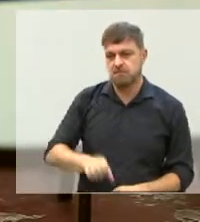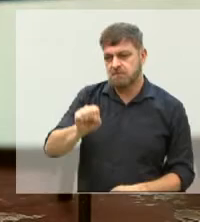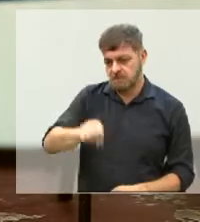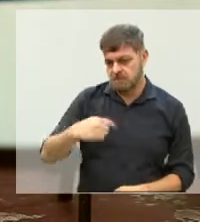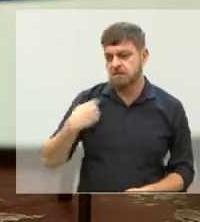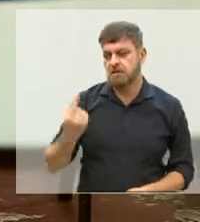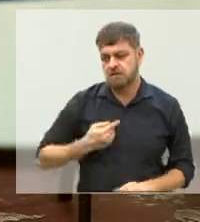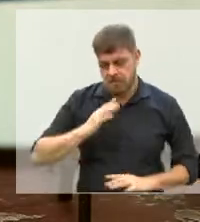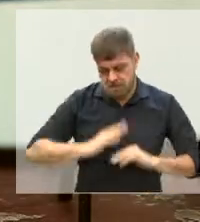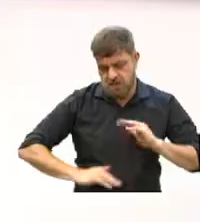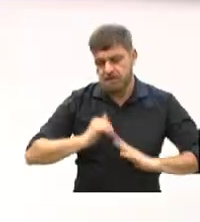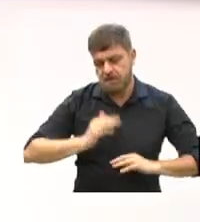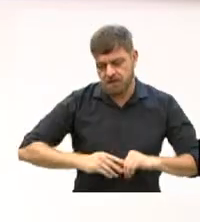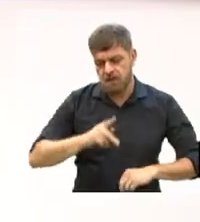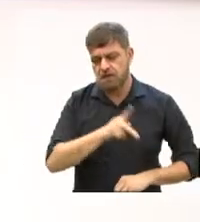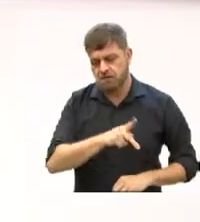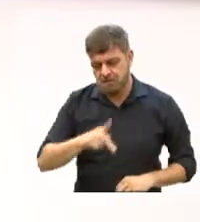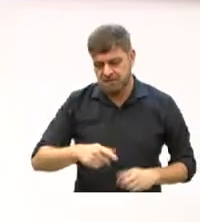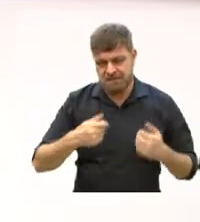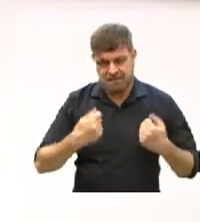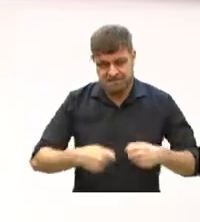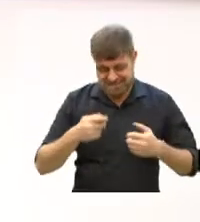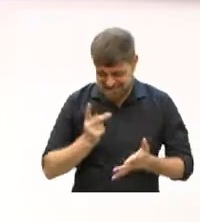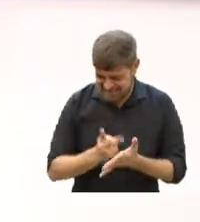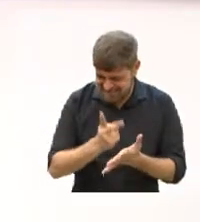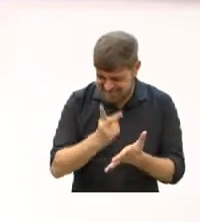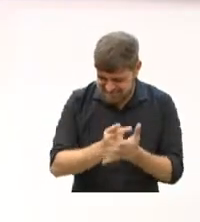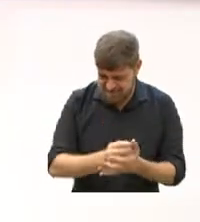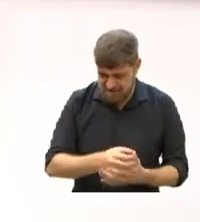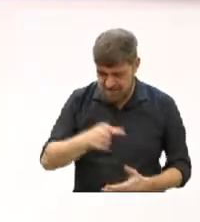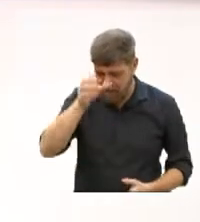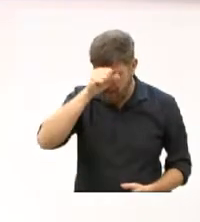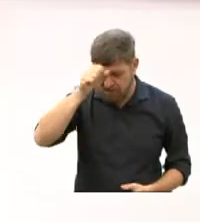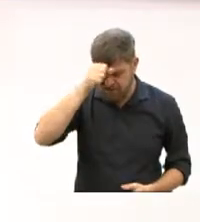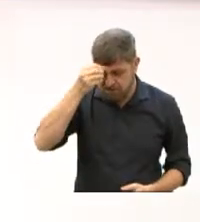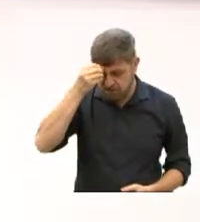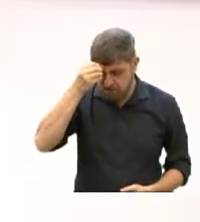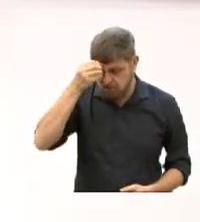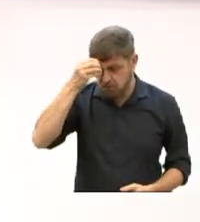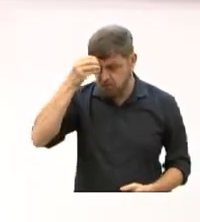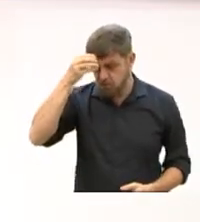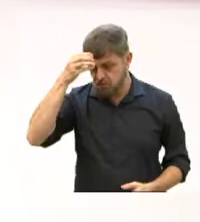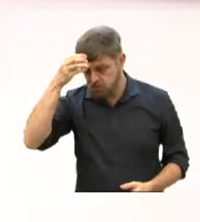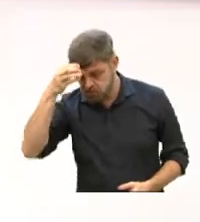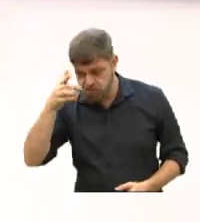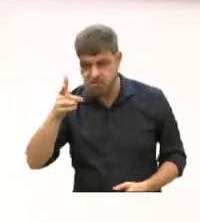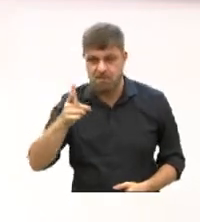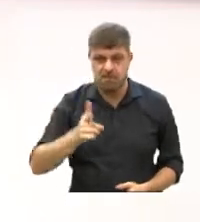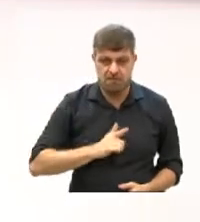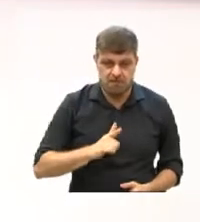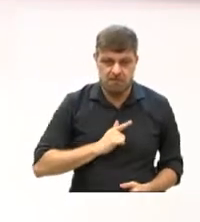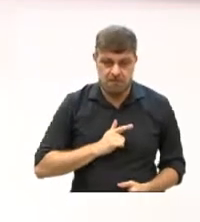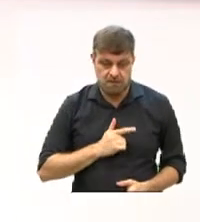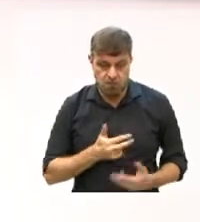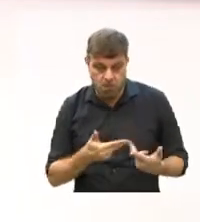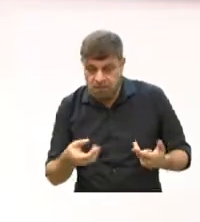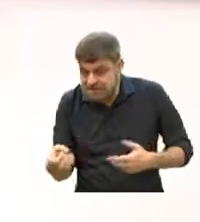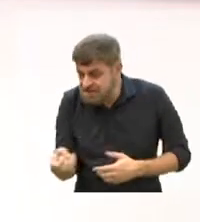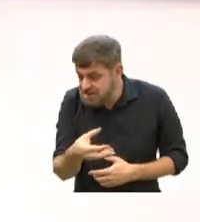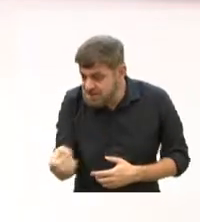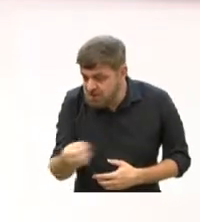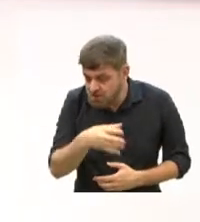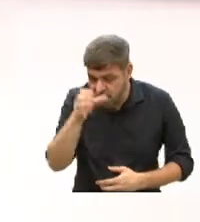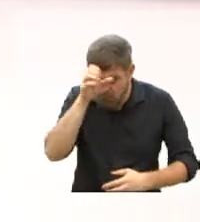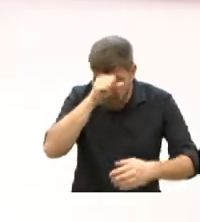do nosso ofício mesmo, né? O professor, ele está constantemente buscando novidades no seu